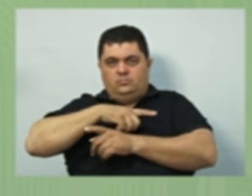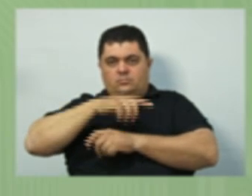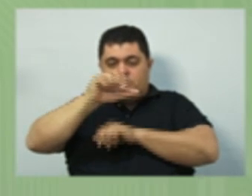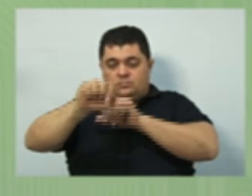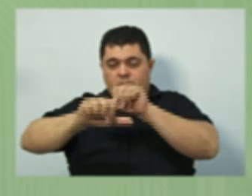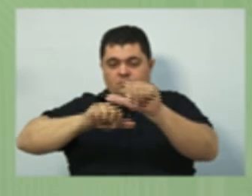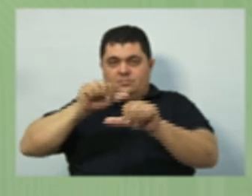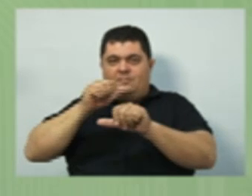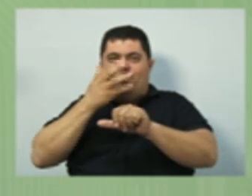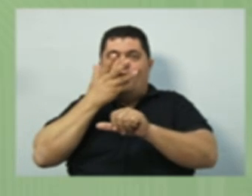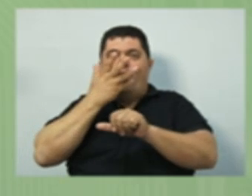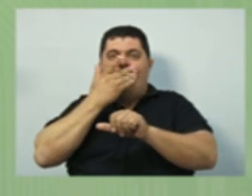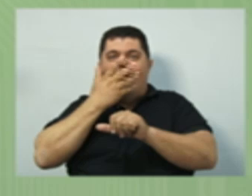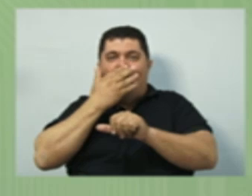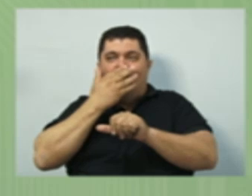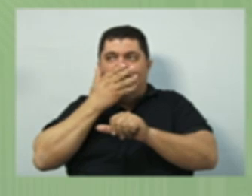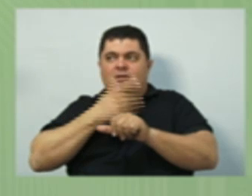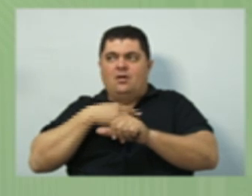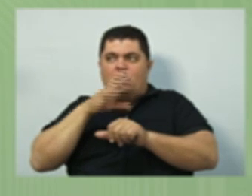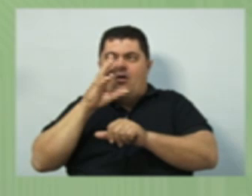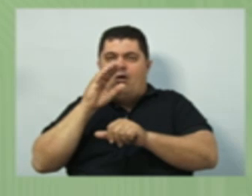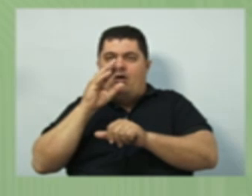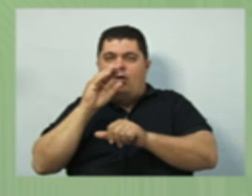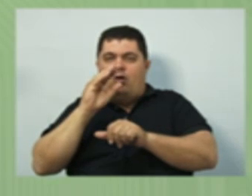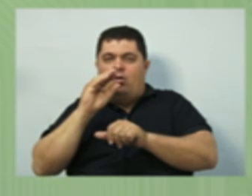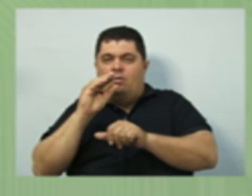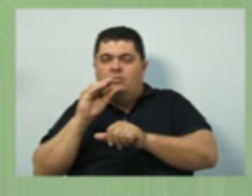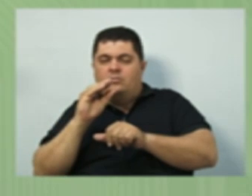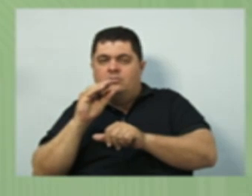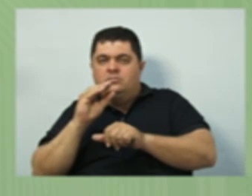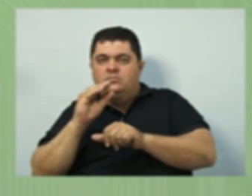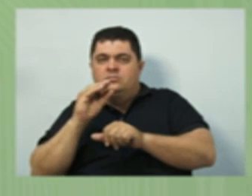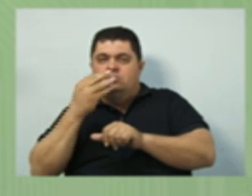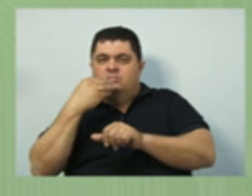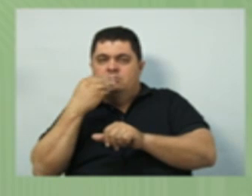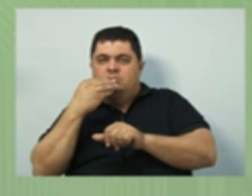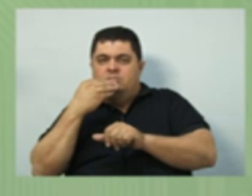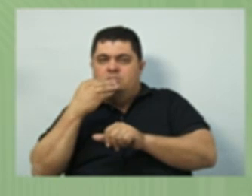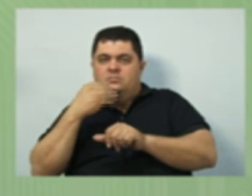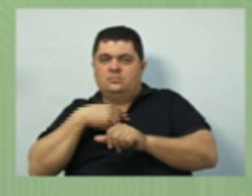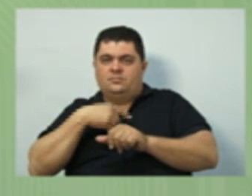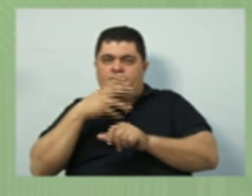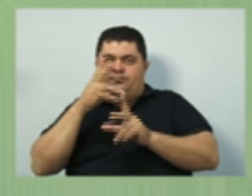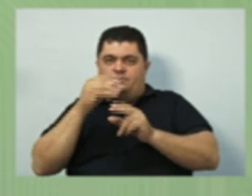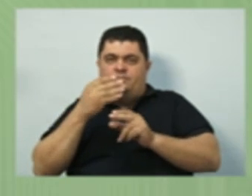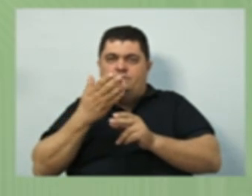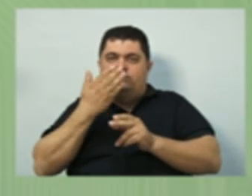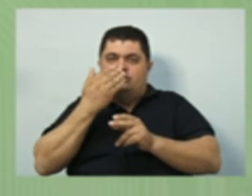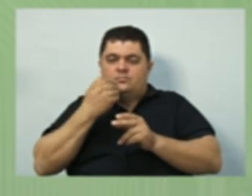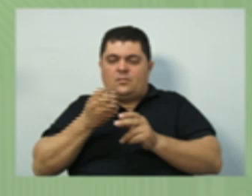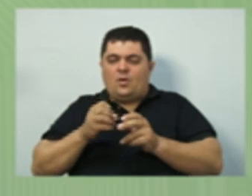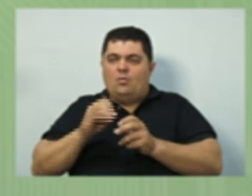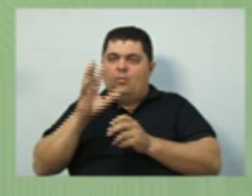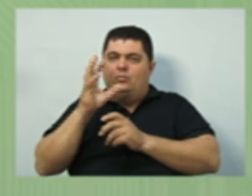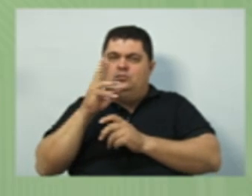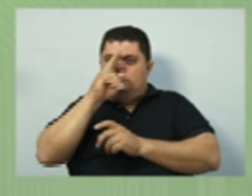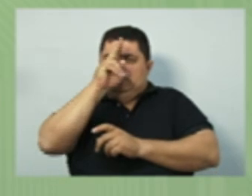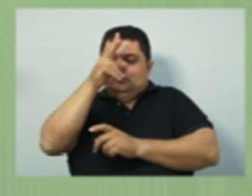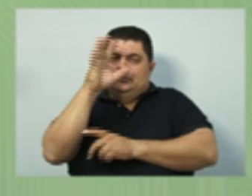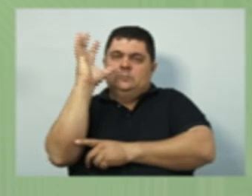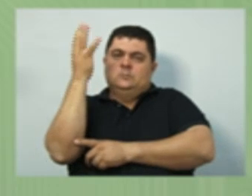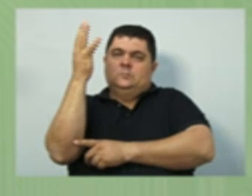a cor da árvore. Ela está meio apagada, ela está como se levando a seiva, alimentando, dando força para a